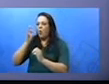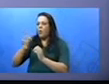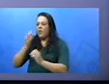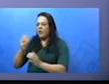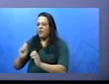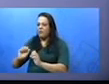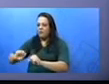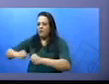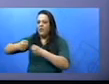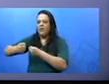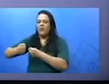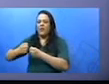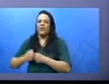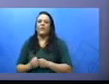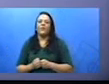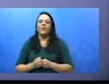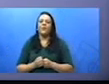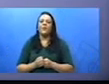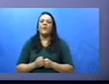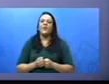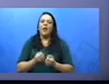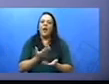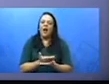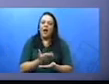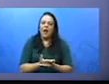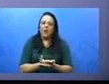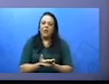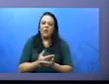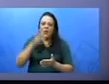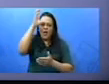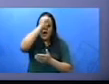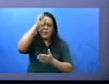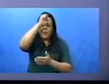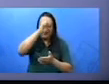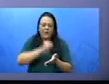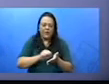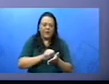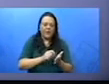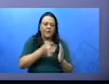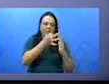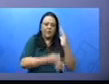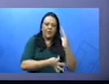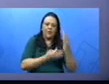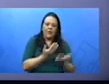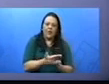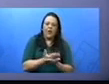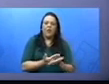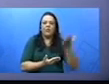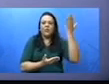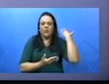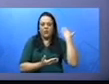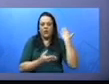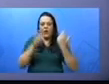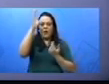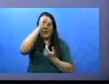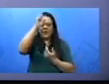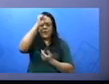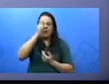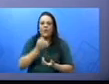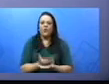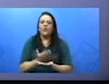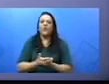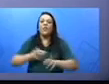com textos narrativos e dissertativos. Na aula anterior nós vimos a diferença, estudando as diferenças entre